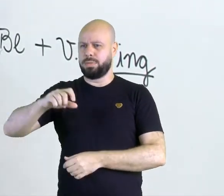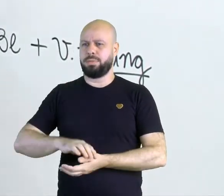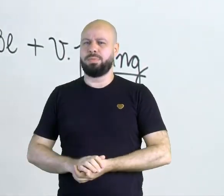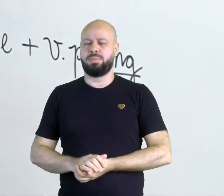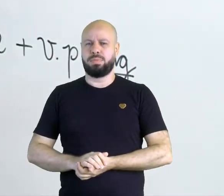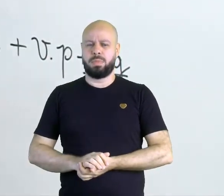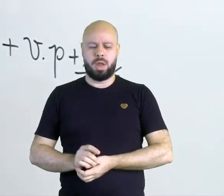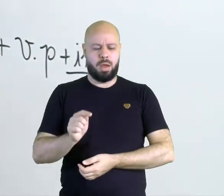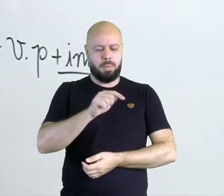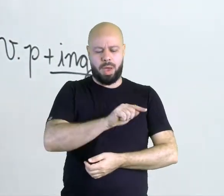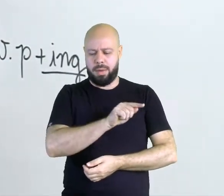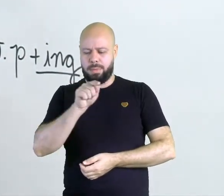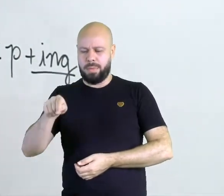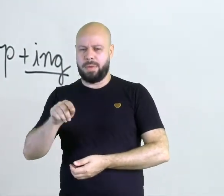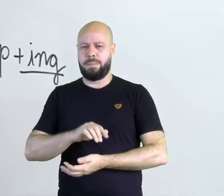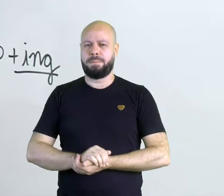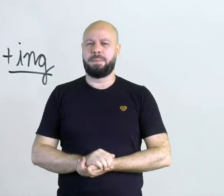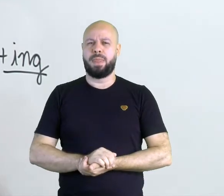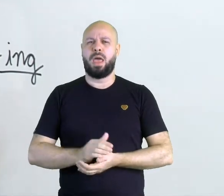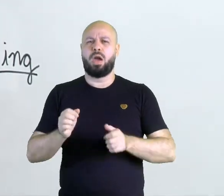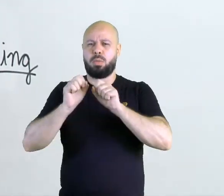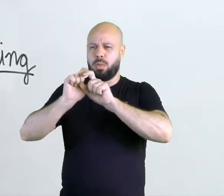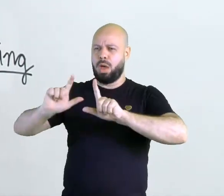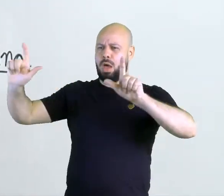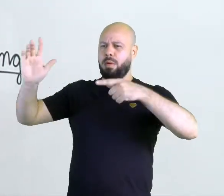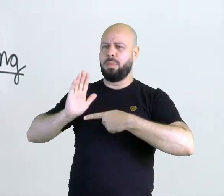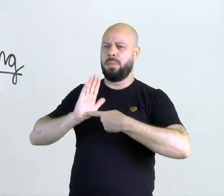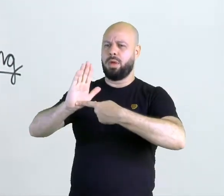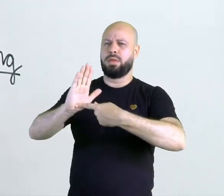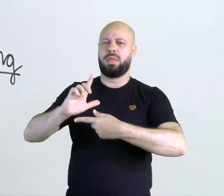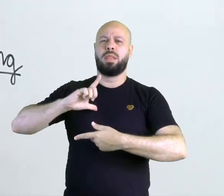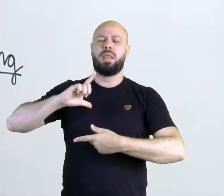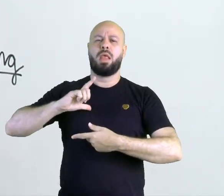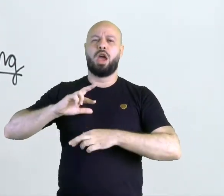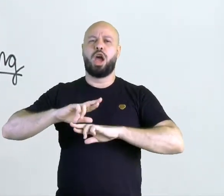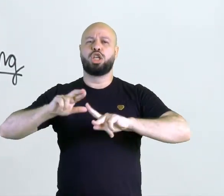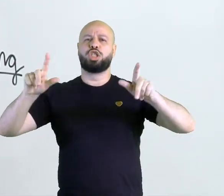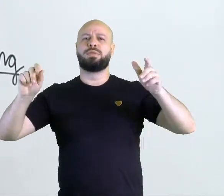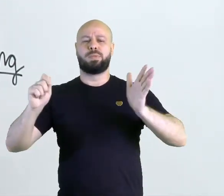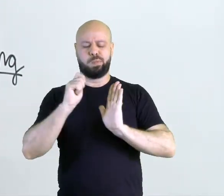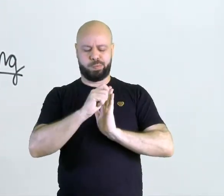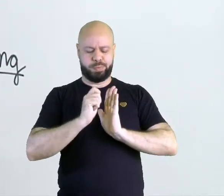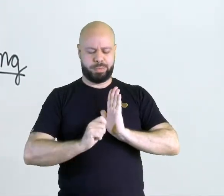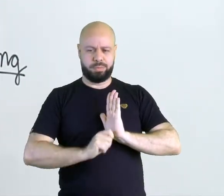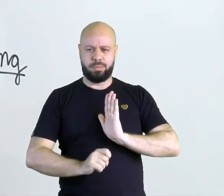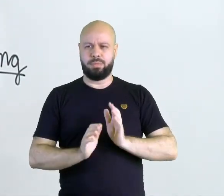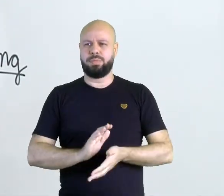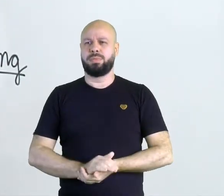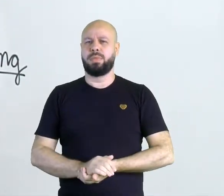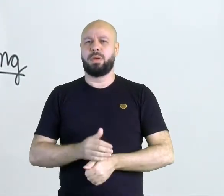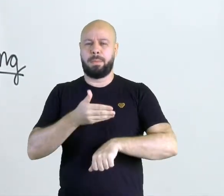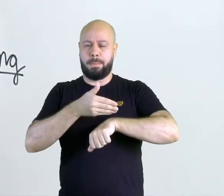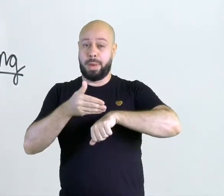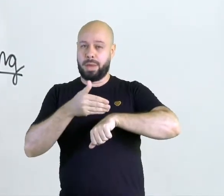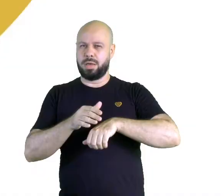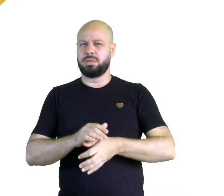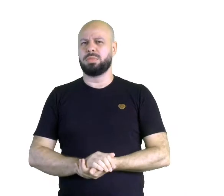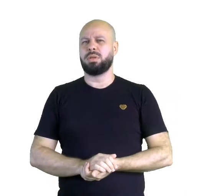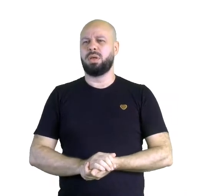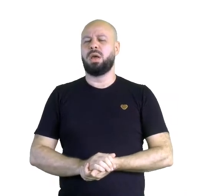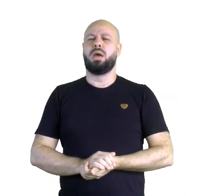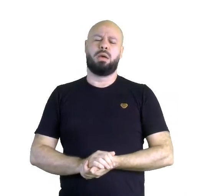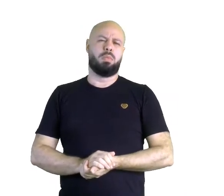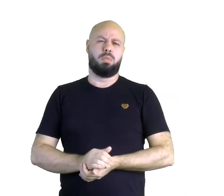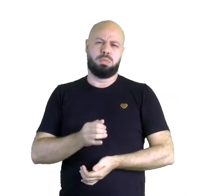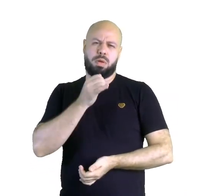Observem agora com o slide que eu trouxe para vocês essa diferença na prática. Eu trouxe para vocês um exemplo falando do verbo andar,